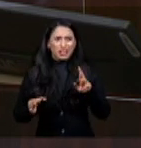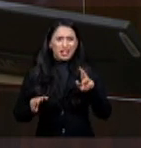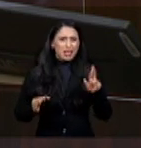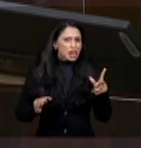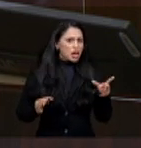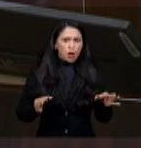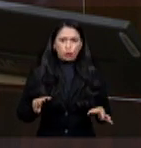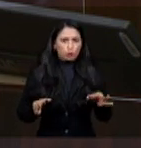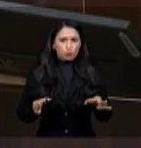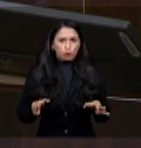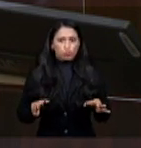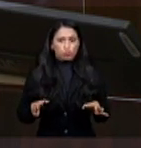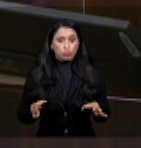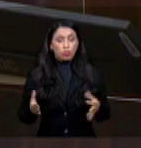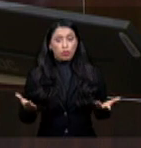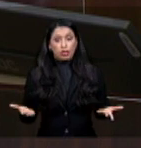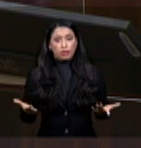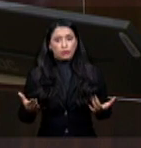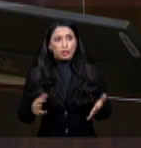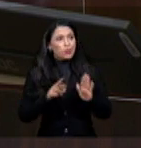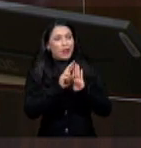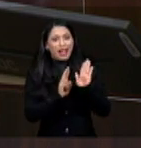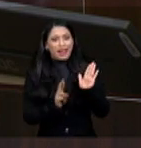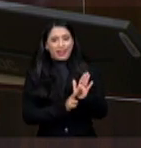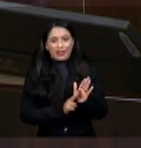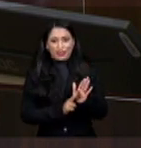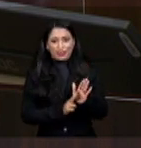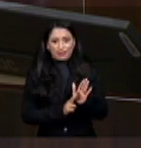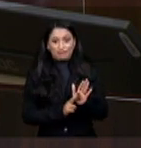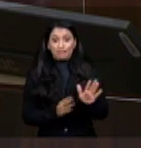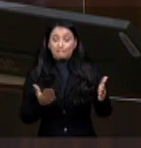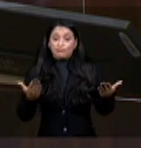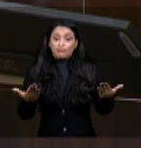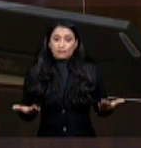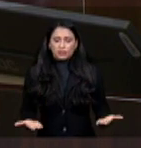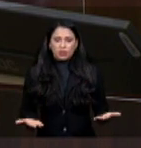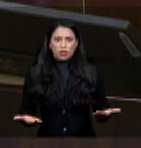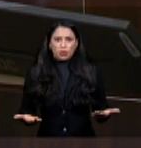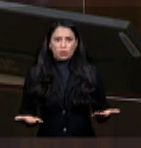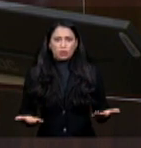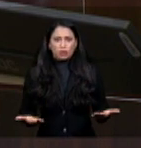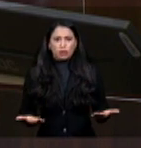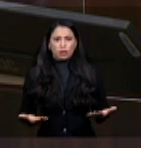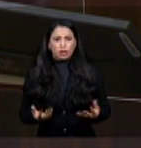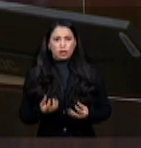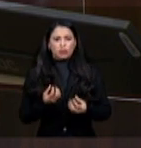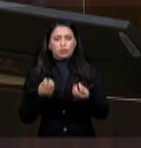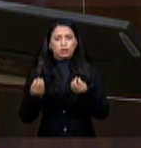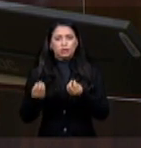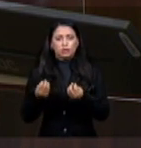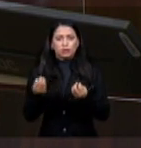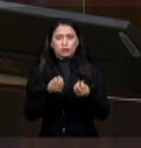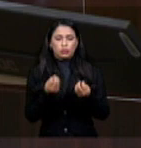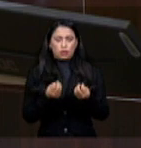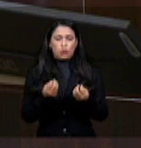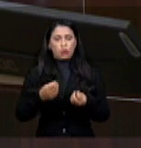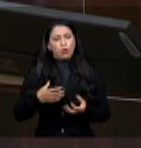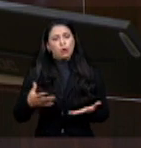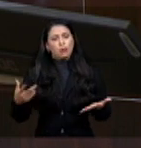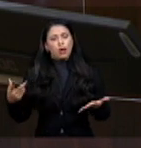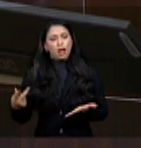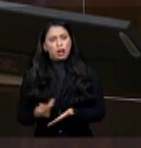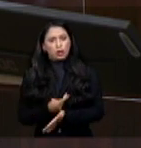nunca é garantido por uma regra é uma relação e em relação à forma como o ordenamento jurídico